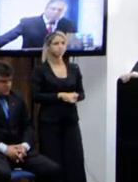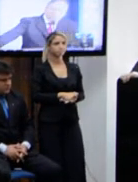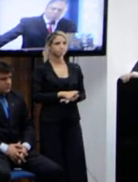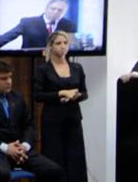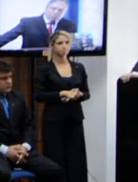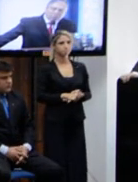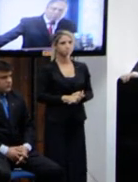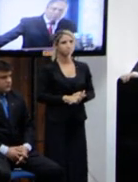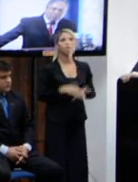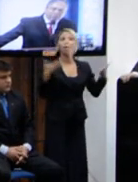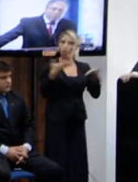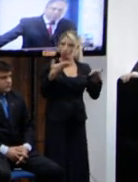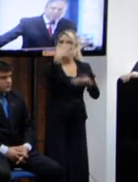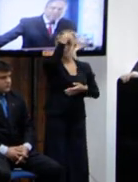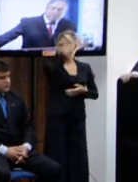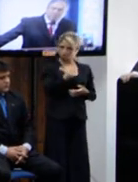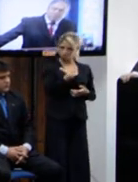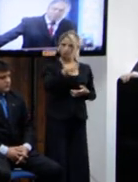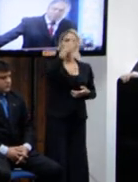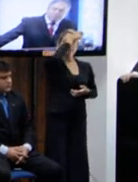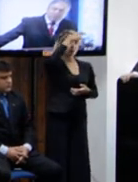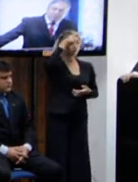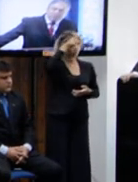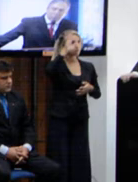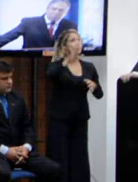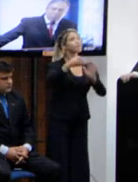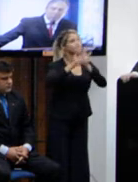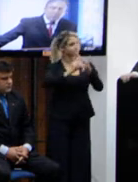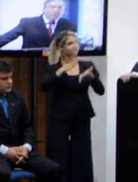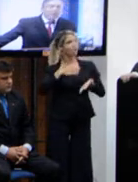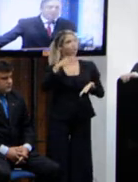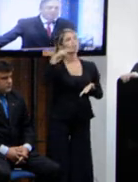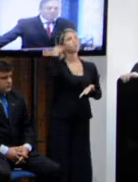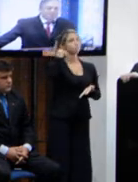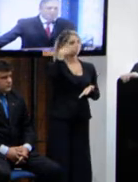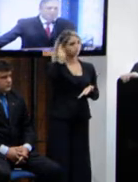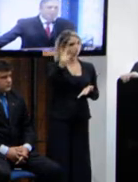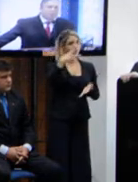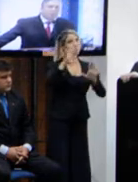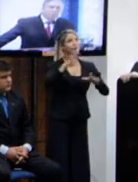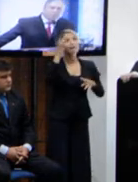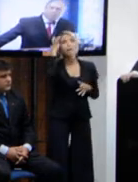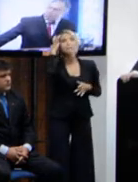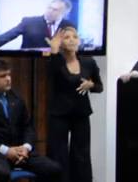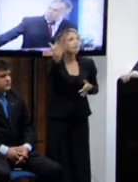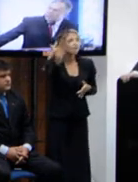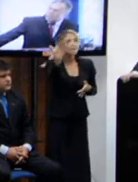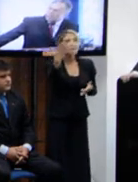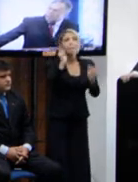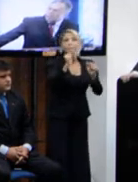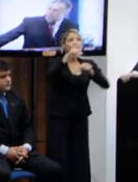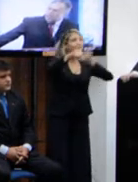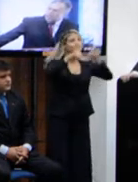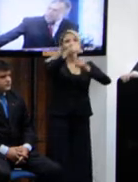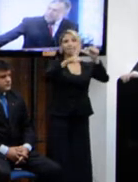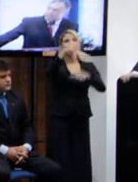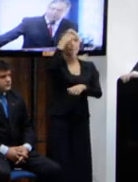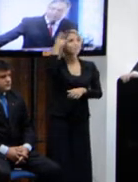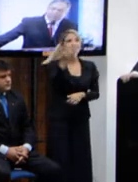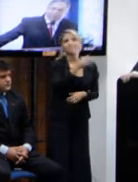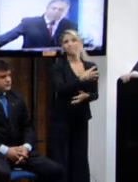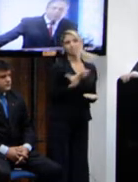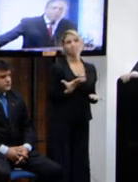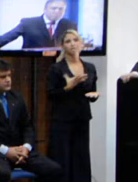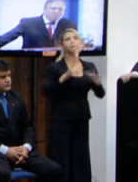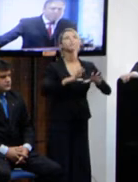eu hoje estou prefeito, assim como já estive vereador. Amanhã, outra pessoa estará no meu lugar.